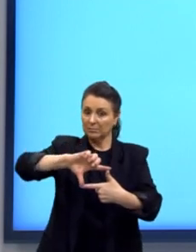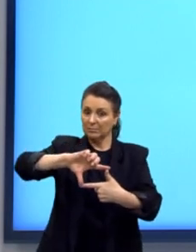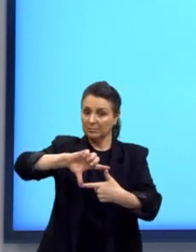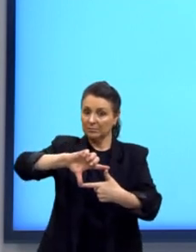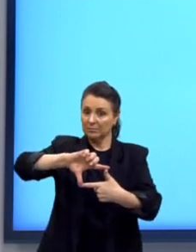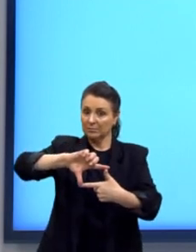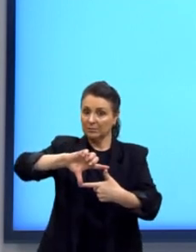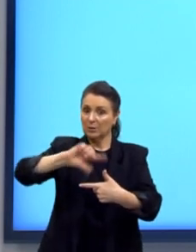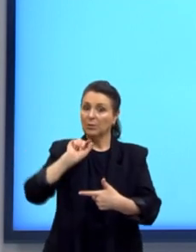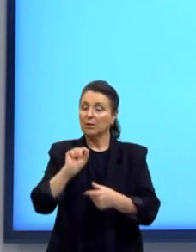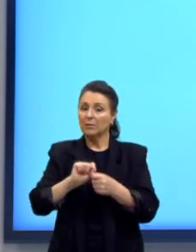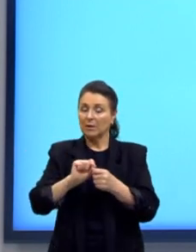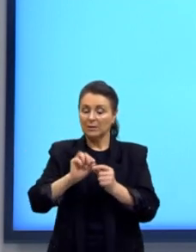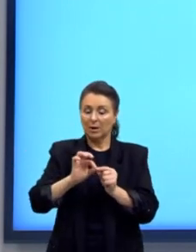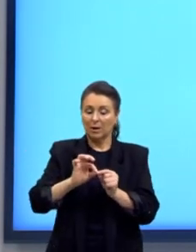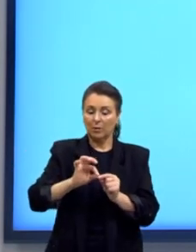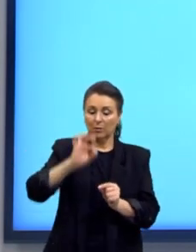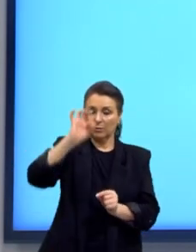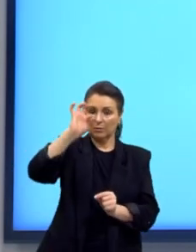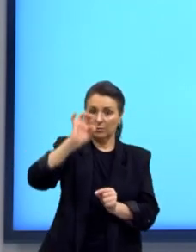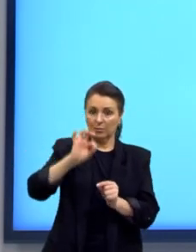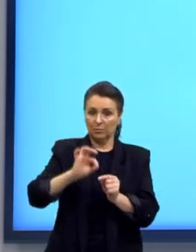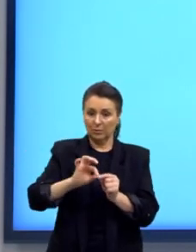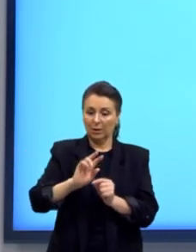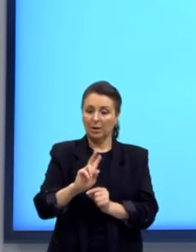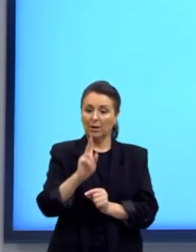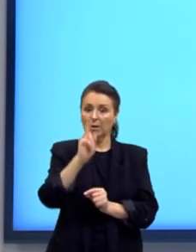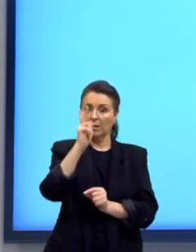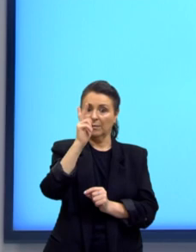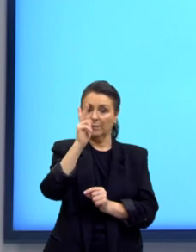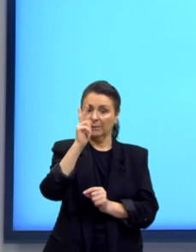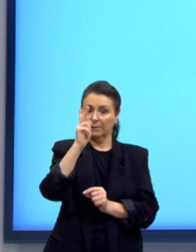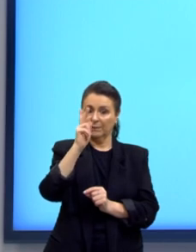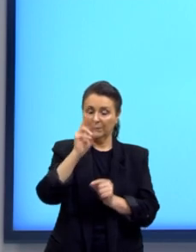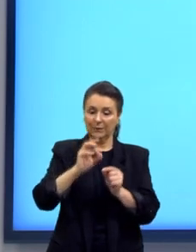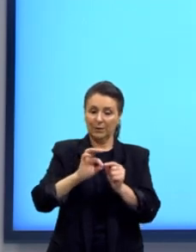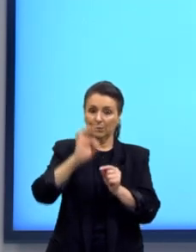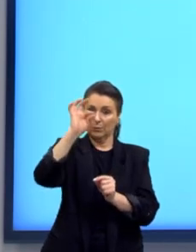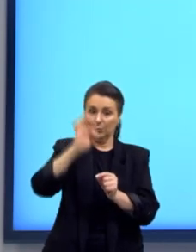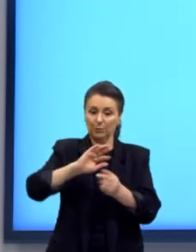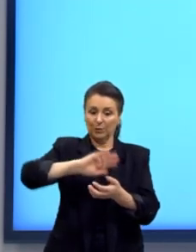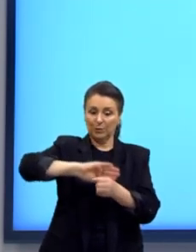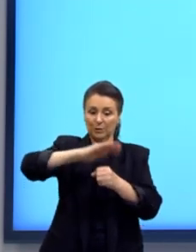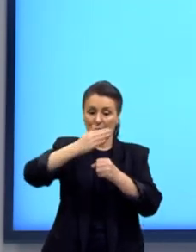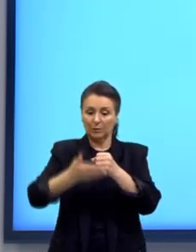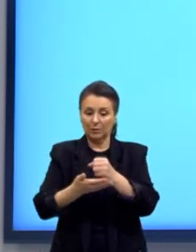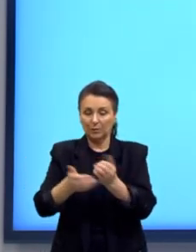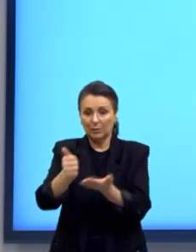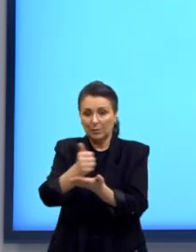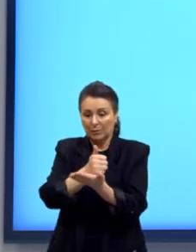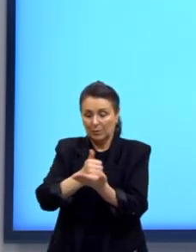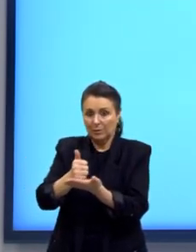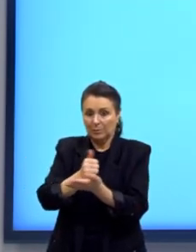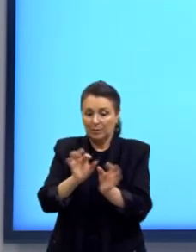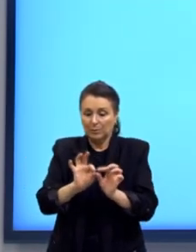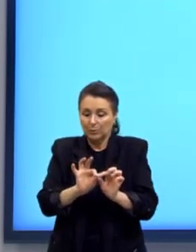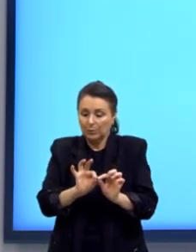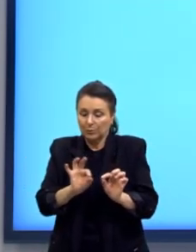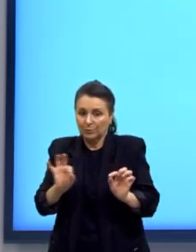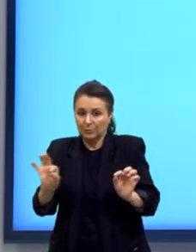nós temos que a altura dele seria h a altura do cilindro EA base mede então o